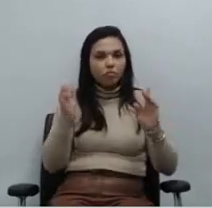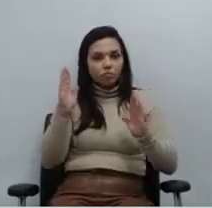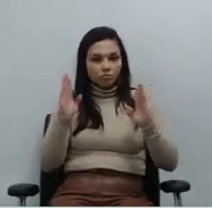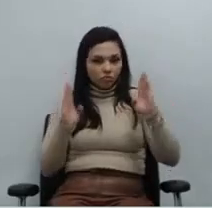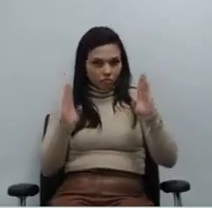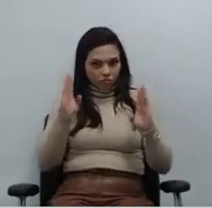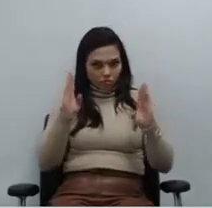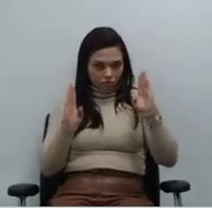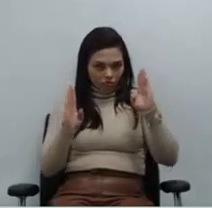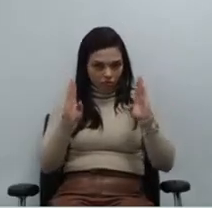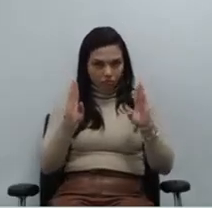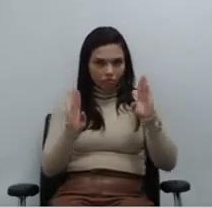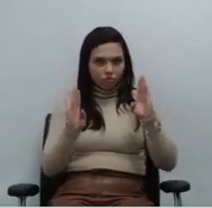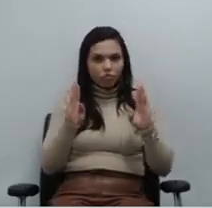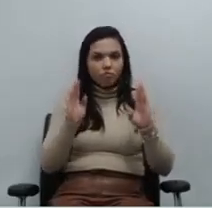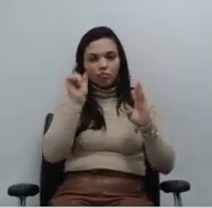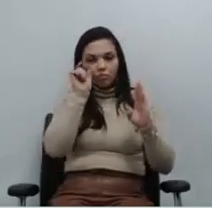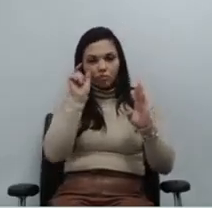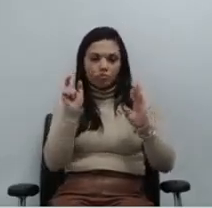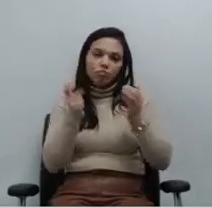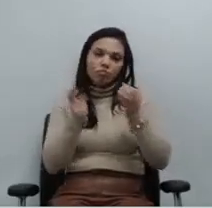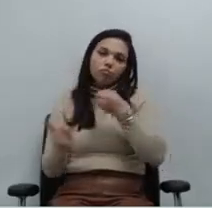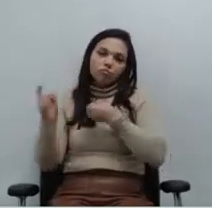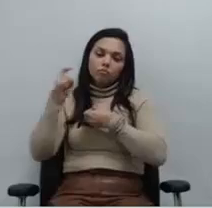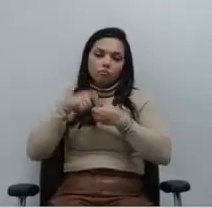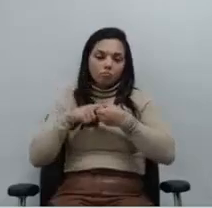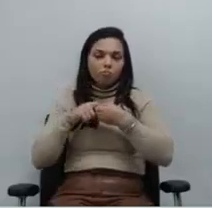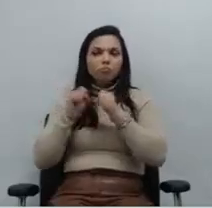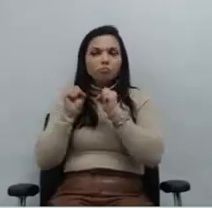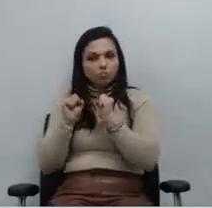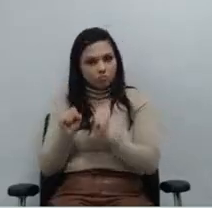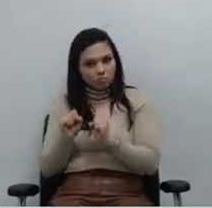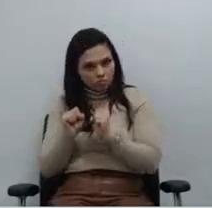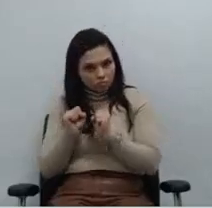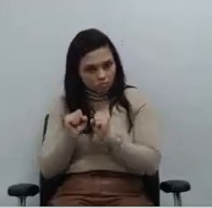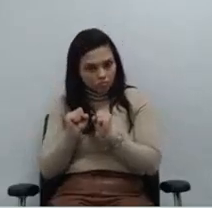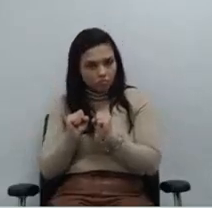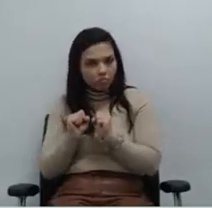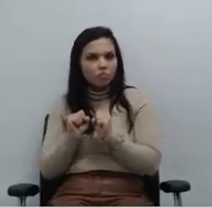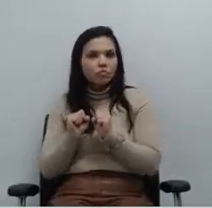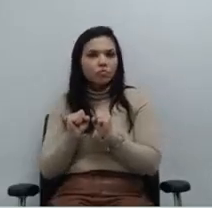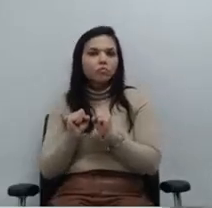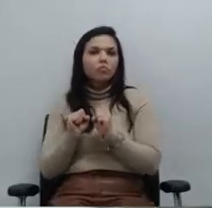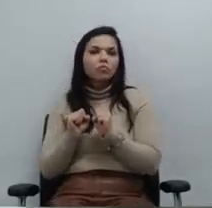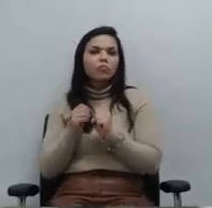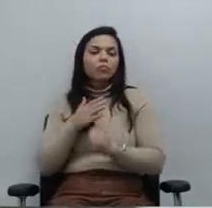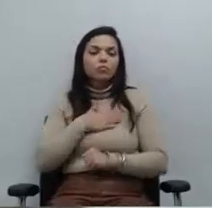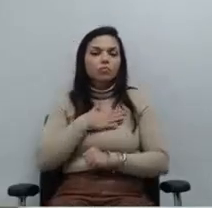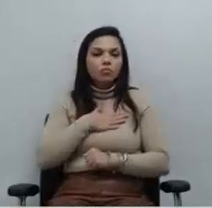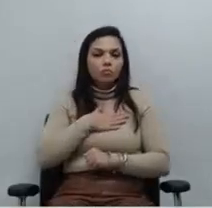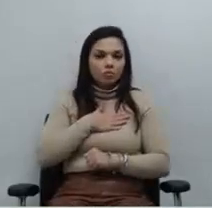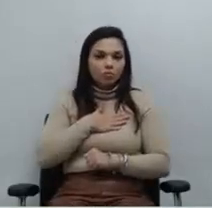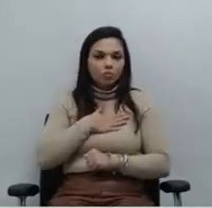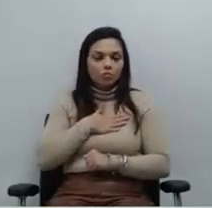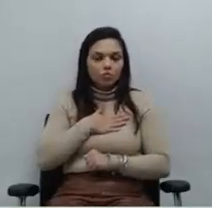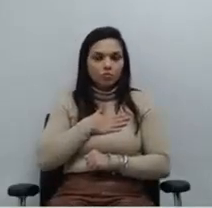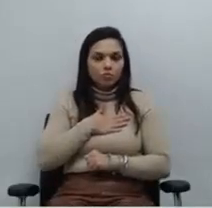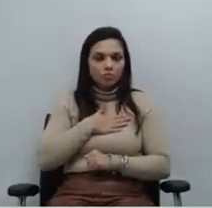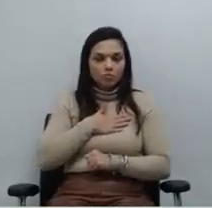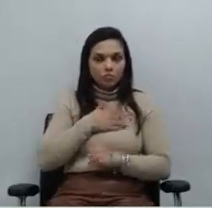período, tiver interesse em retornar, que o faça, já é possível fazê-lo, mas que o faça, porque a mim, pelo menos pela